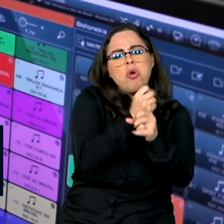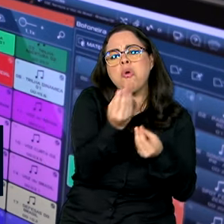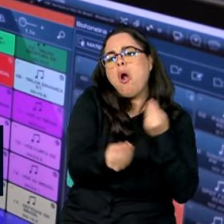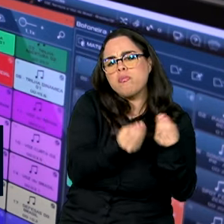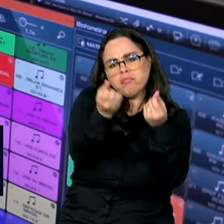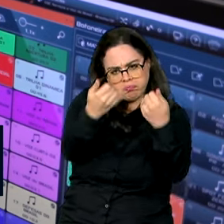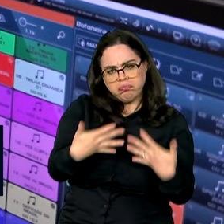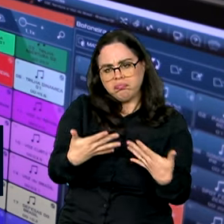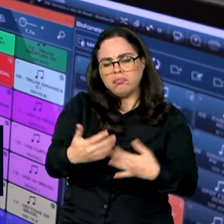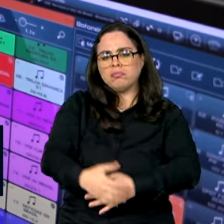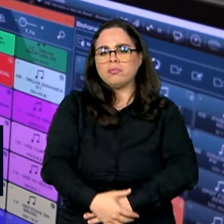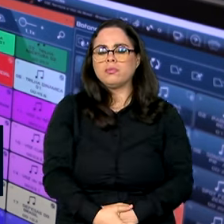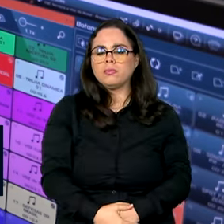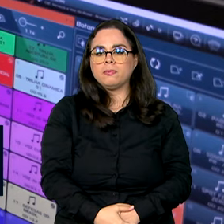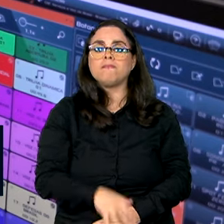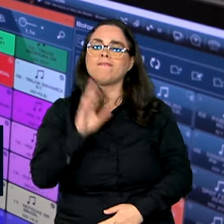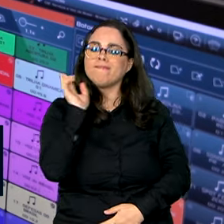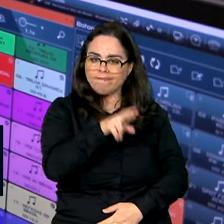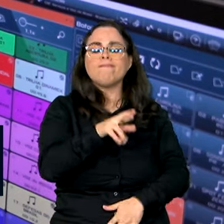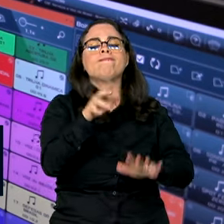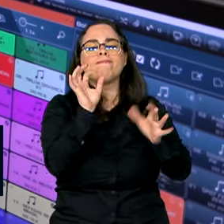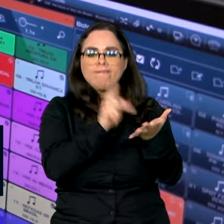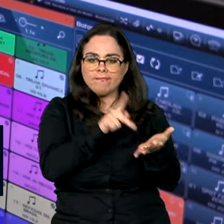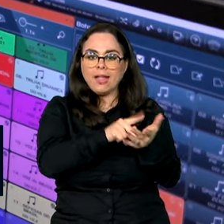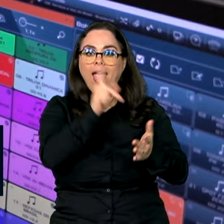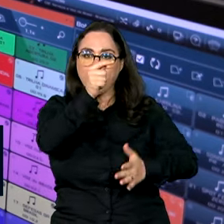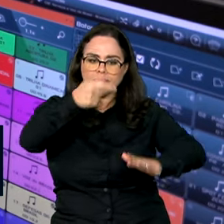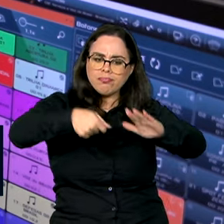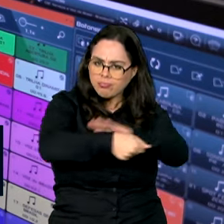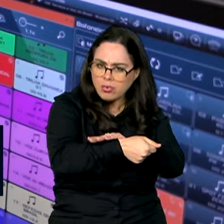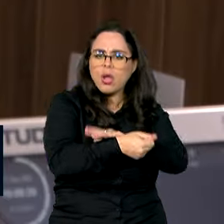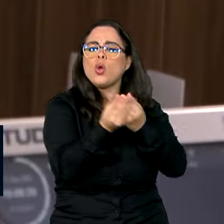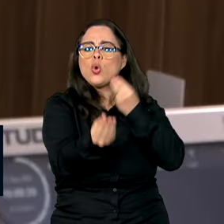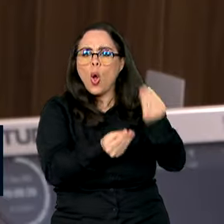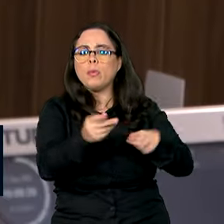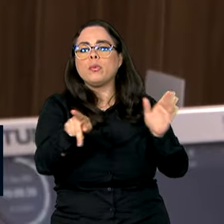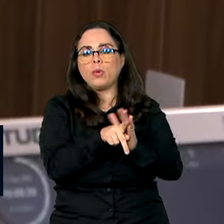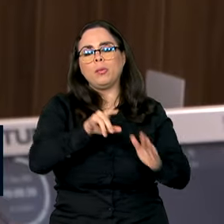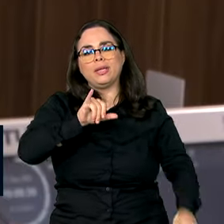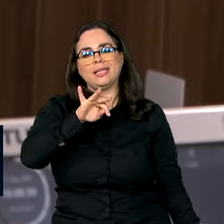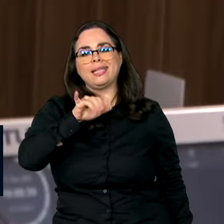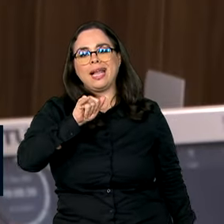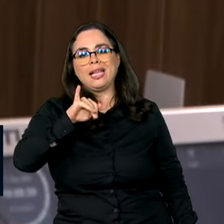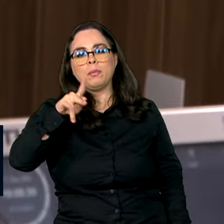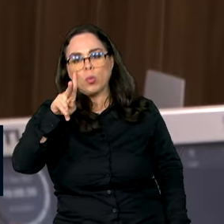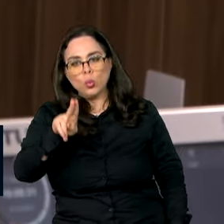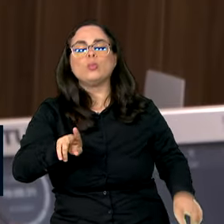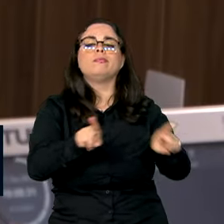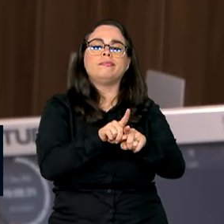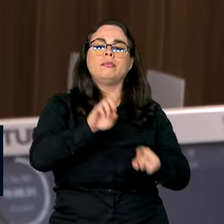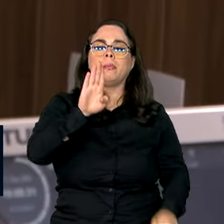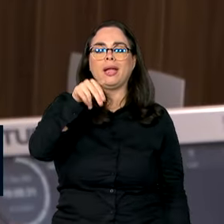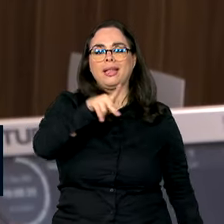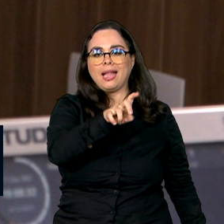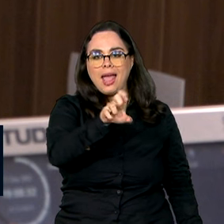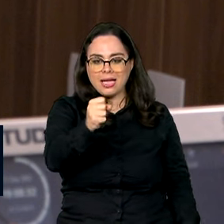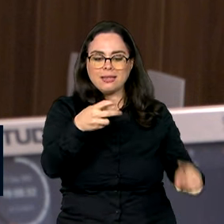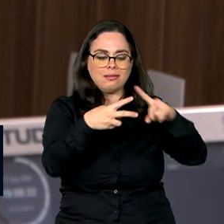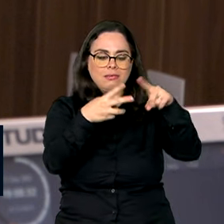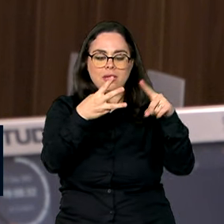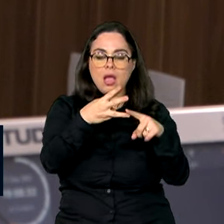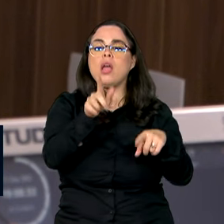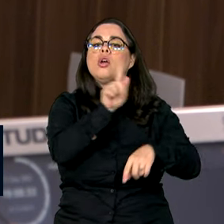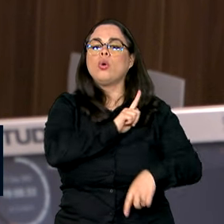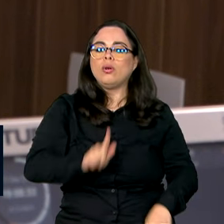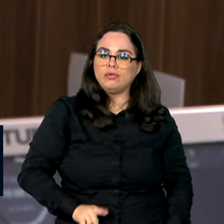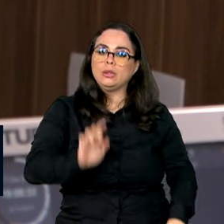sendo executadas? Na verdade, são investimentos feitos pela Itaipu, pelo BNDES, né, pelo governo do